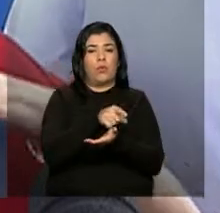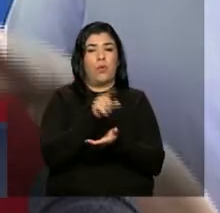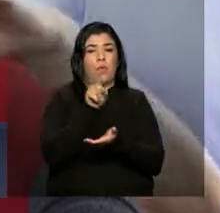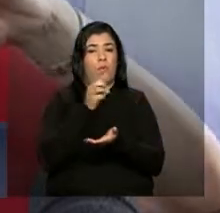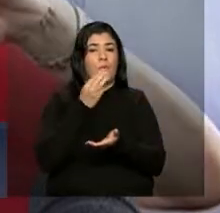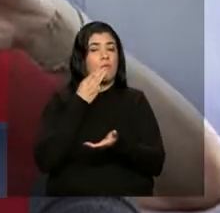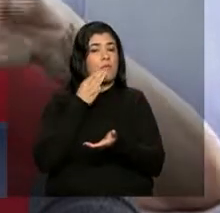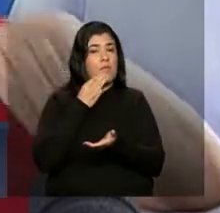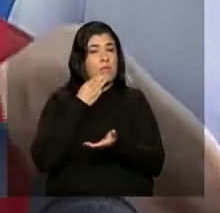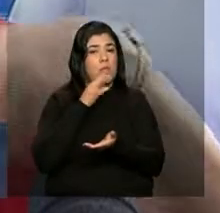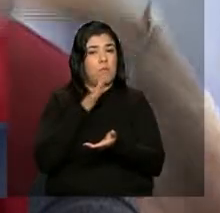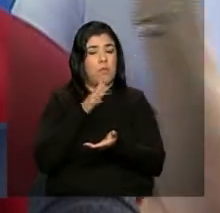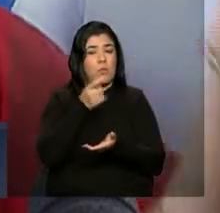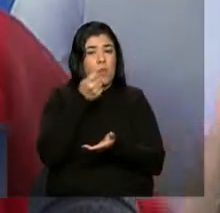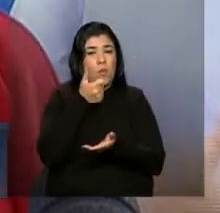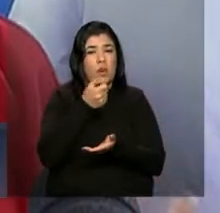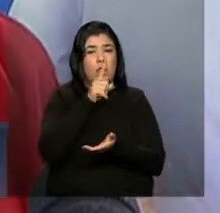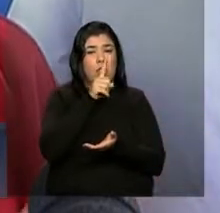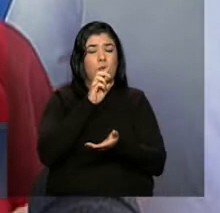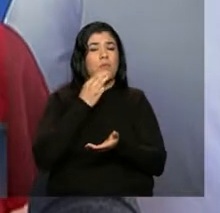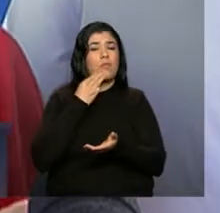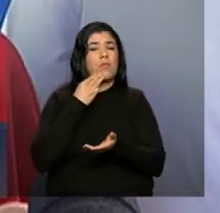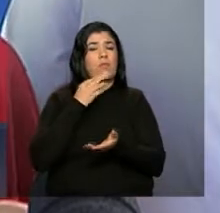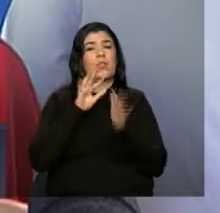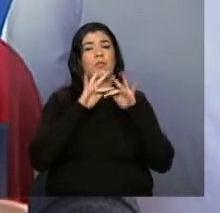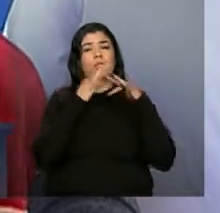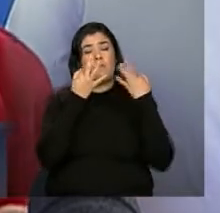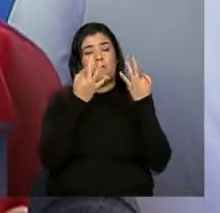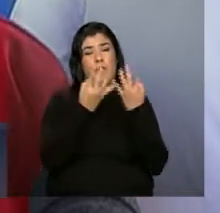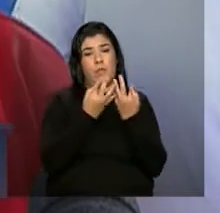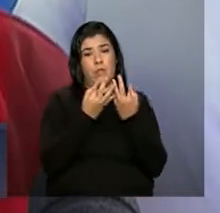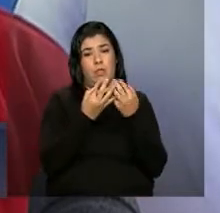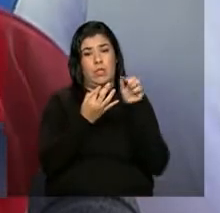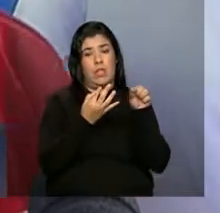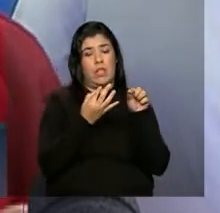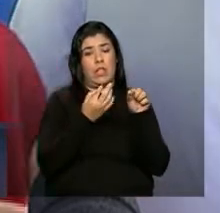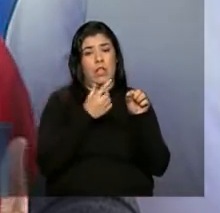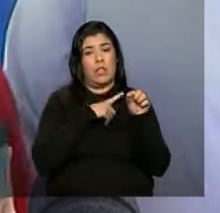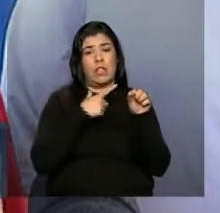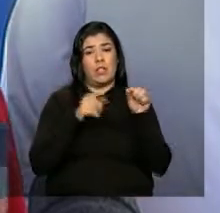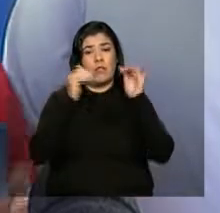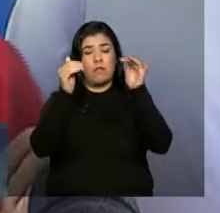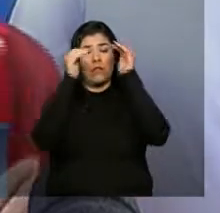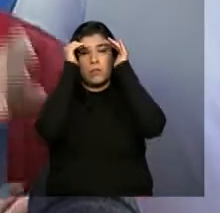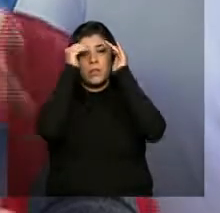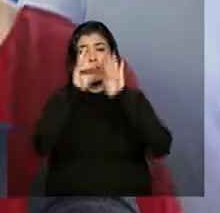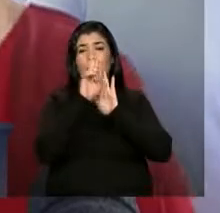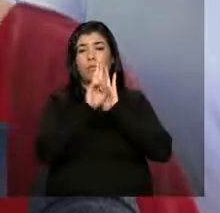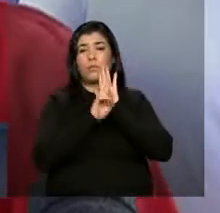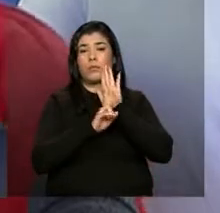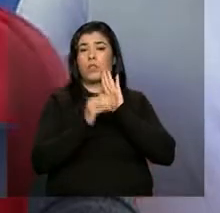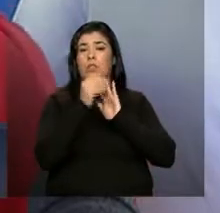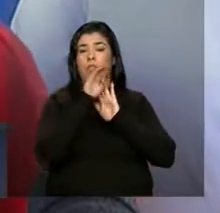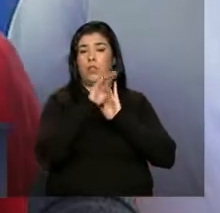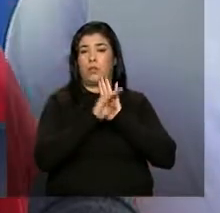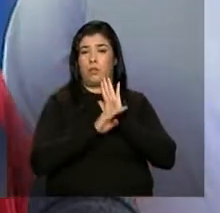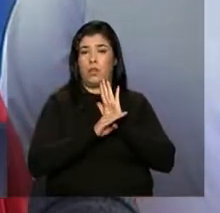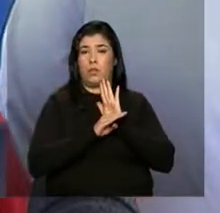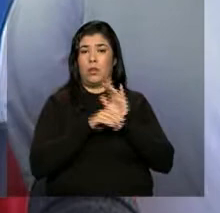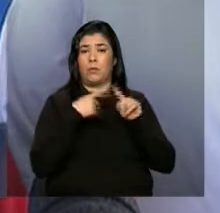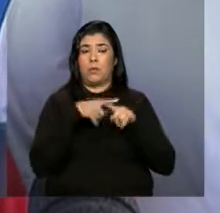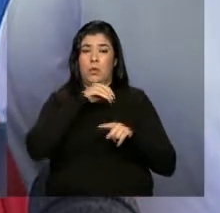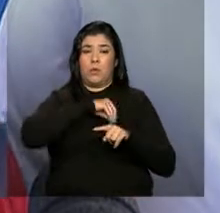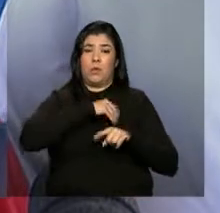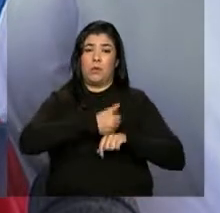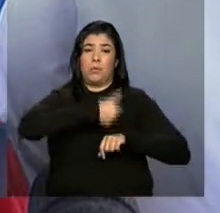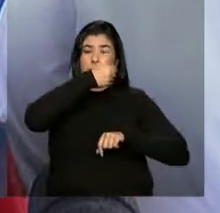estavam com a renda acima do benefício, então não estava no foco do programa, e incluímos 750